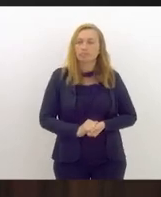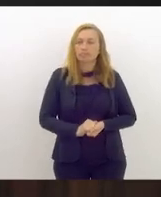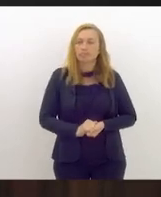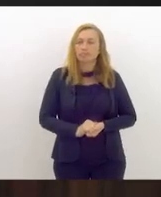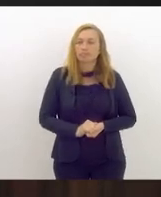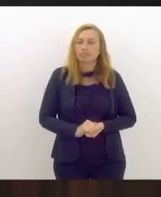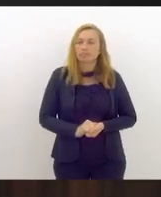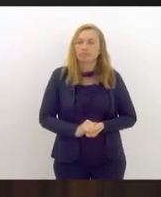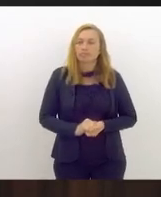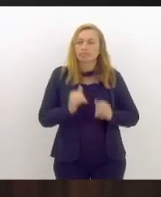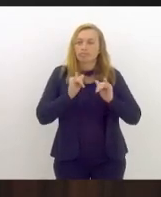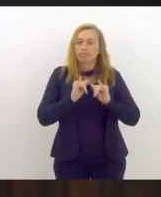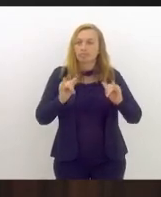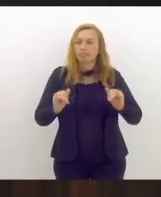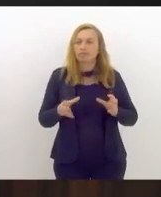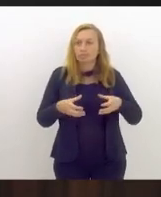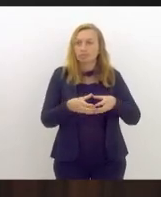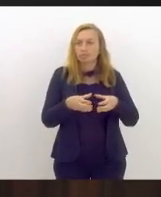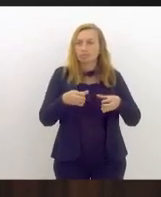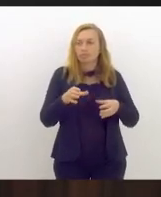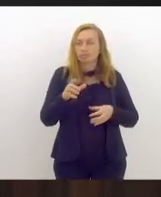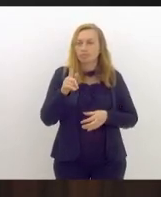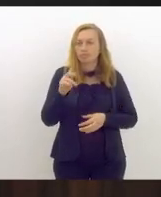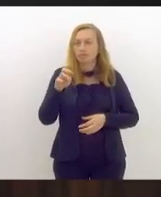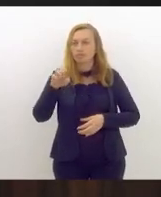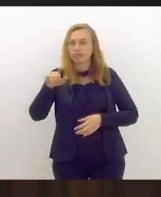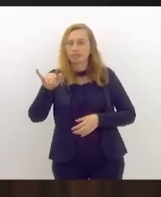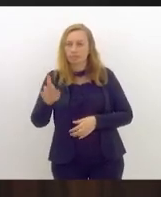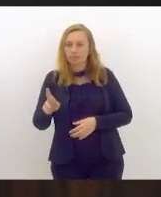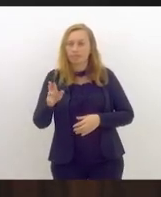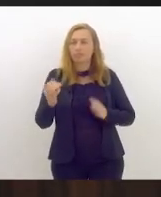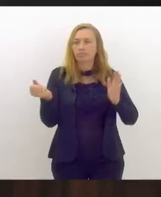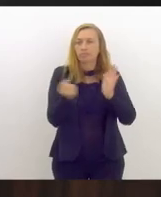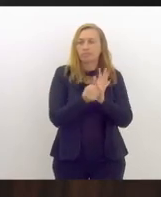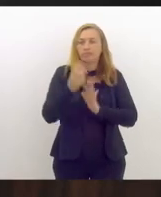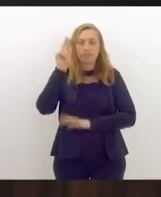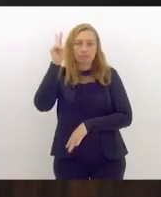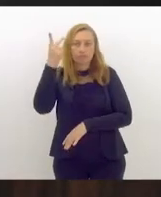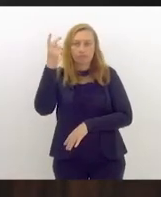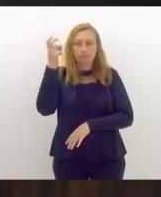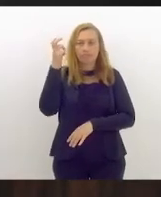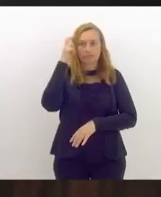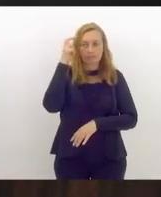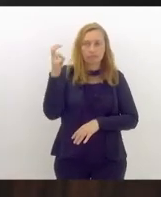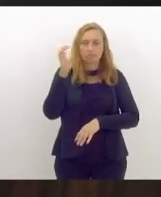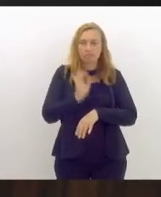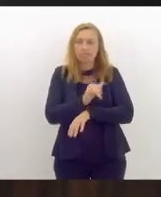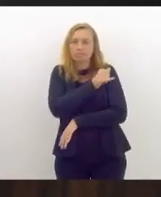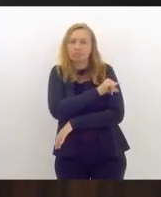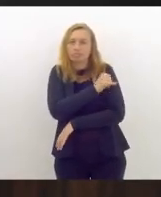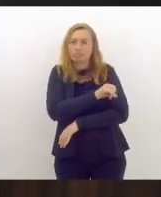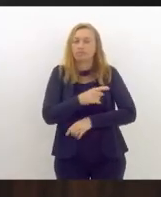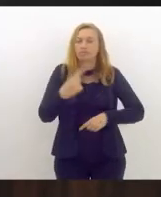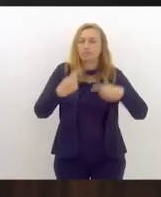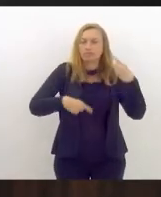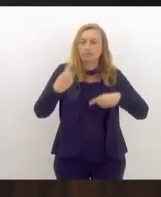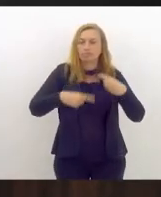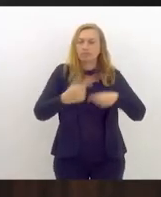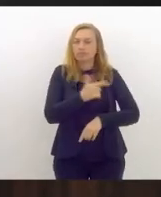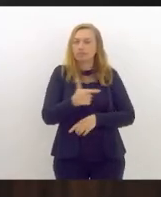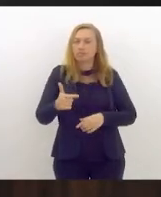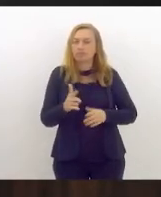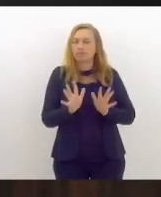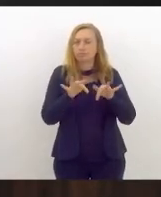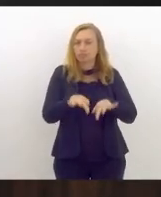declara o grupo Aurure como patrimônio histórico, cultural e material do Estado do Rio de Janeiro. Em discussão, não havendo ninguém